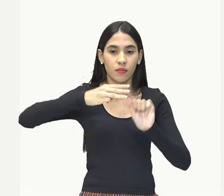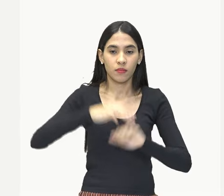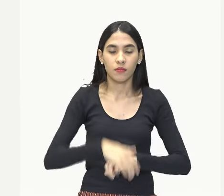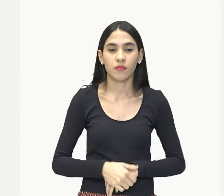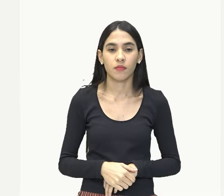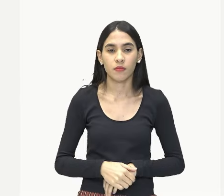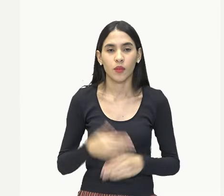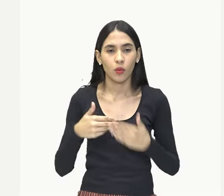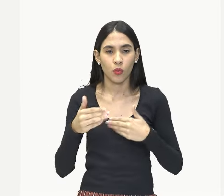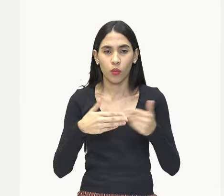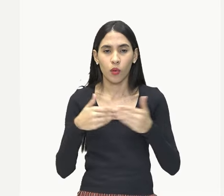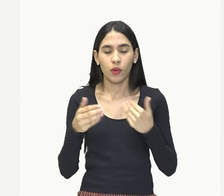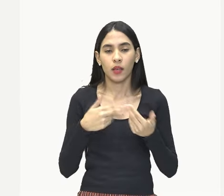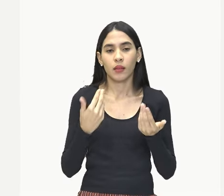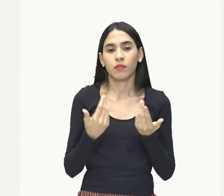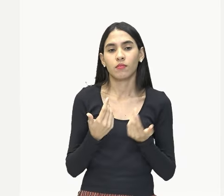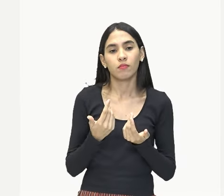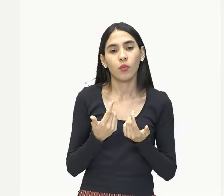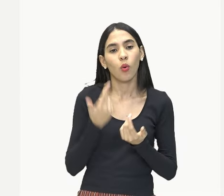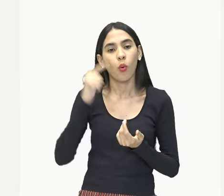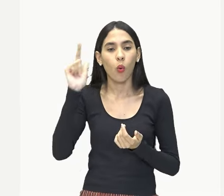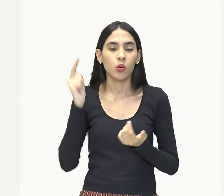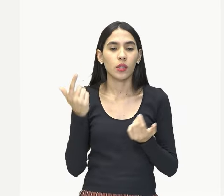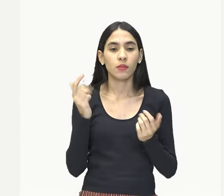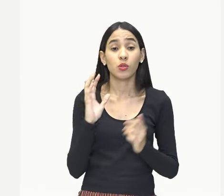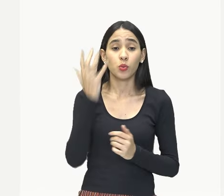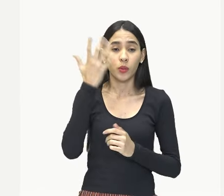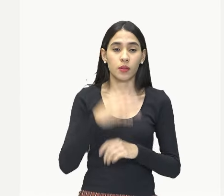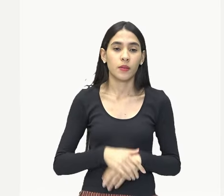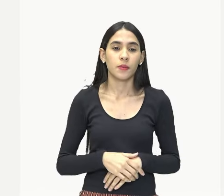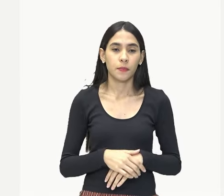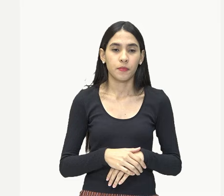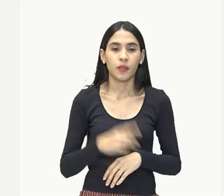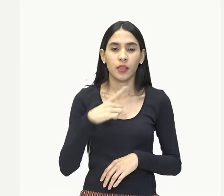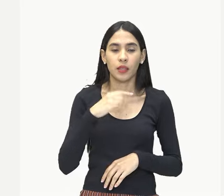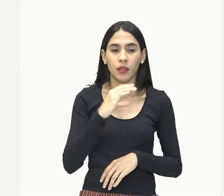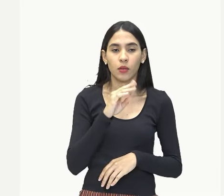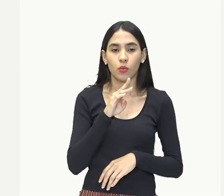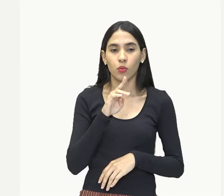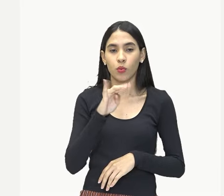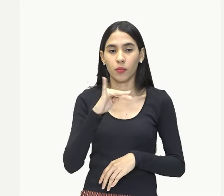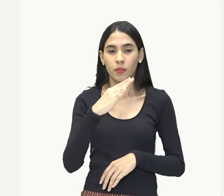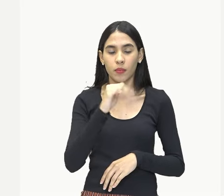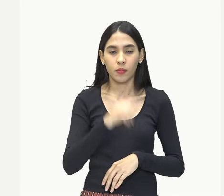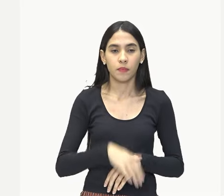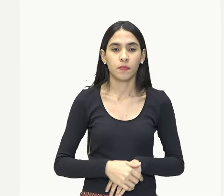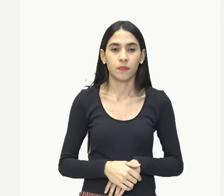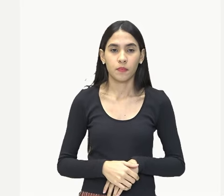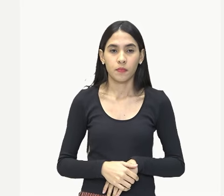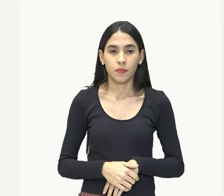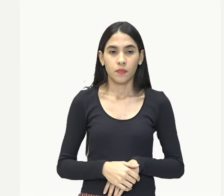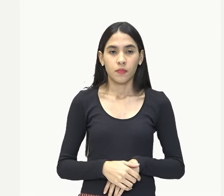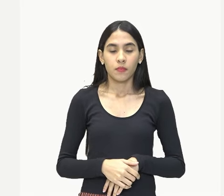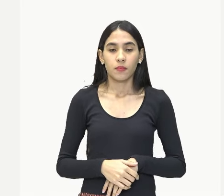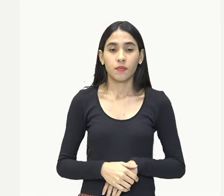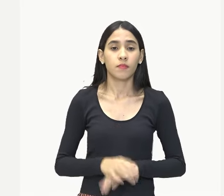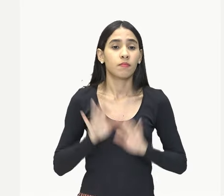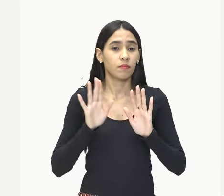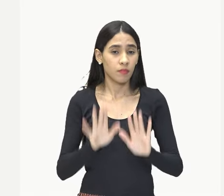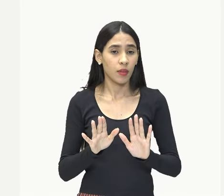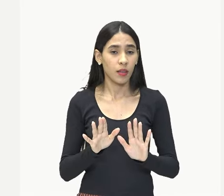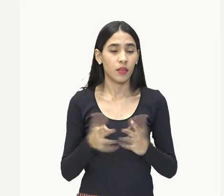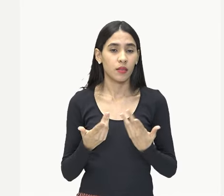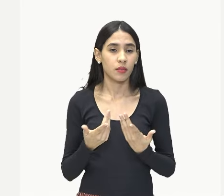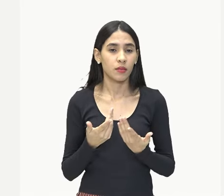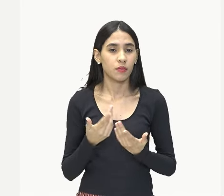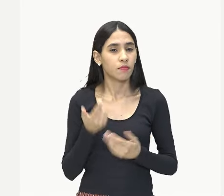que tenha forma cúbica e que aqui nós trouxemos o exemplo do viveiro de alevinos. Mas